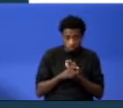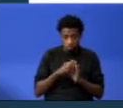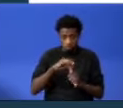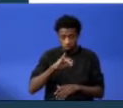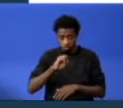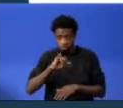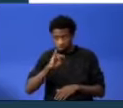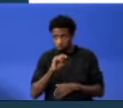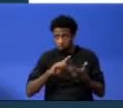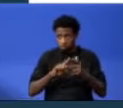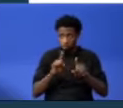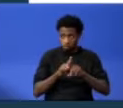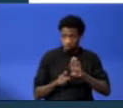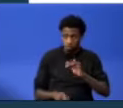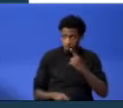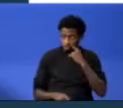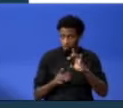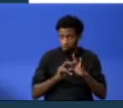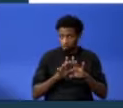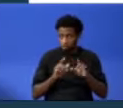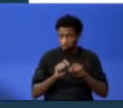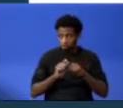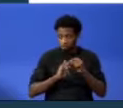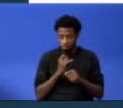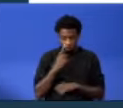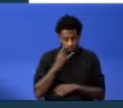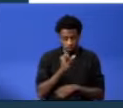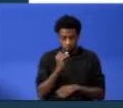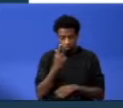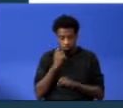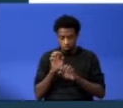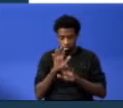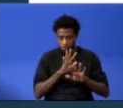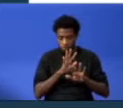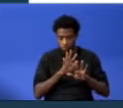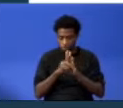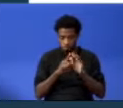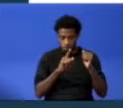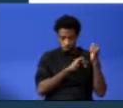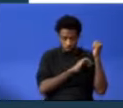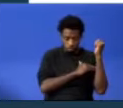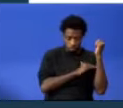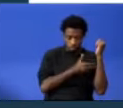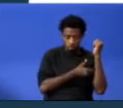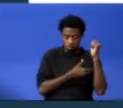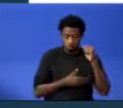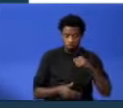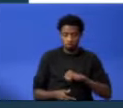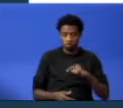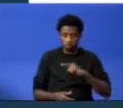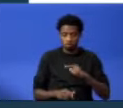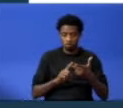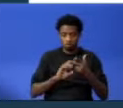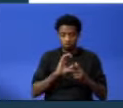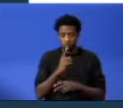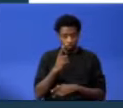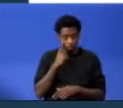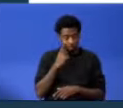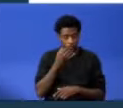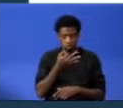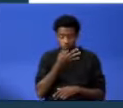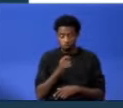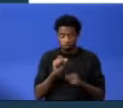de actina. Opção B, liberação de energia para movimentar a actina sobre a miosina. Opção C, relaxamento muscular